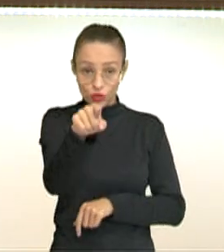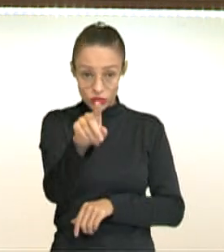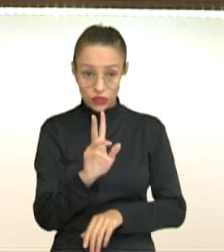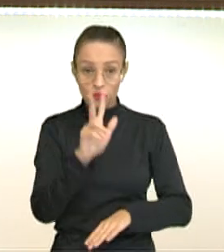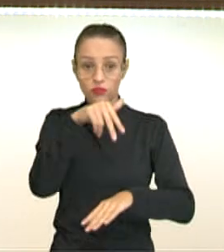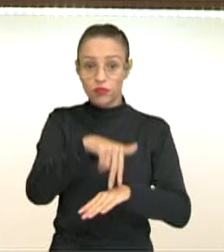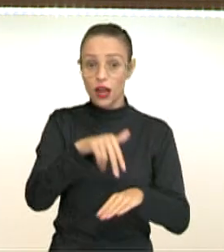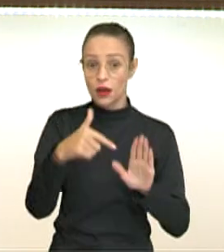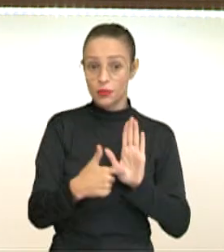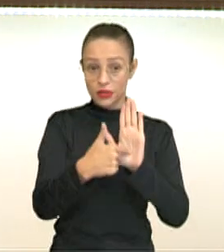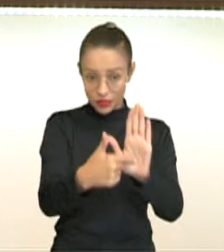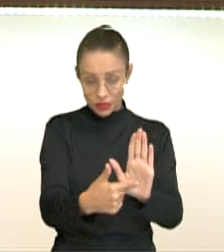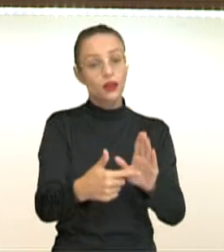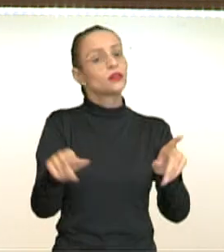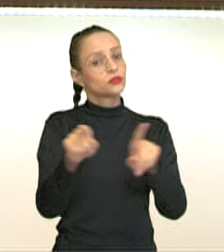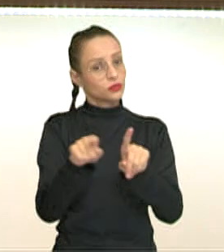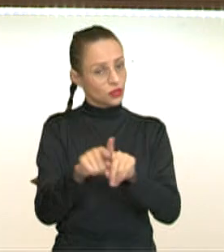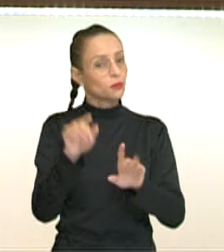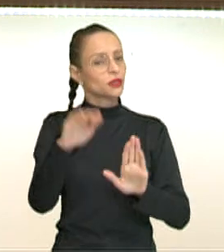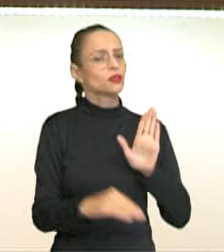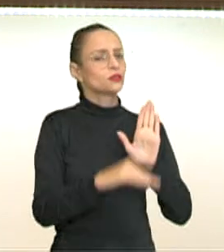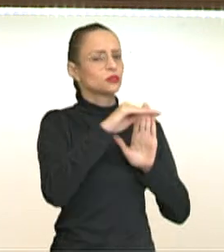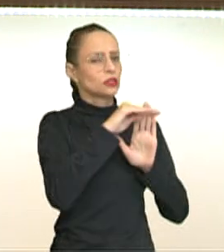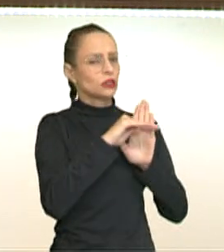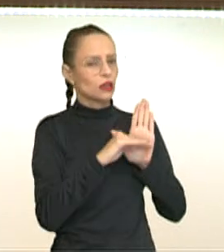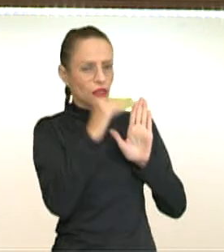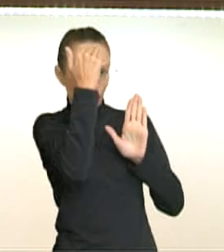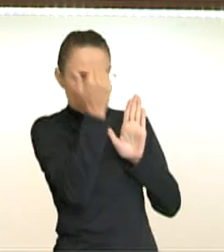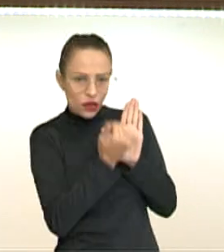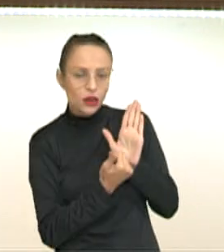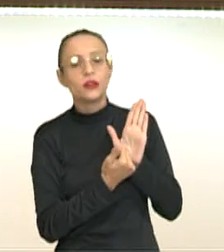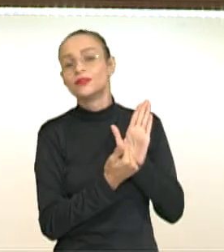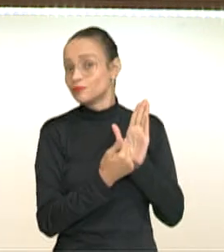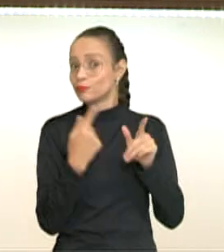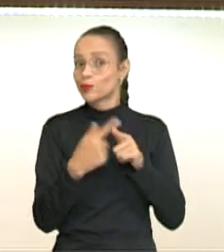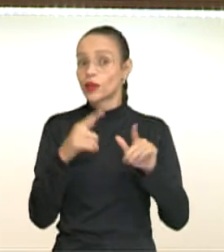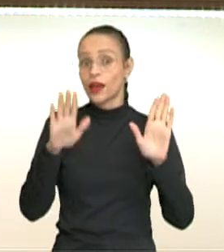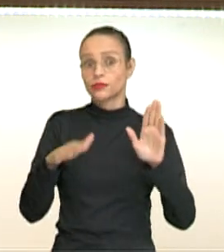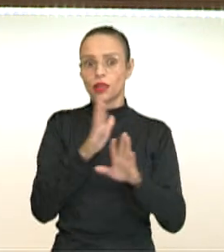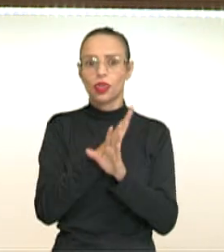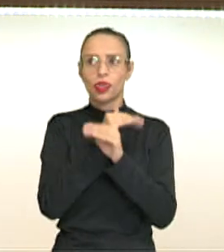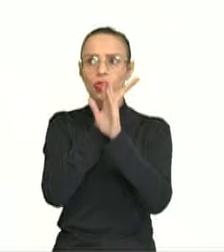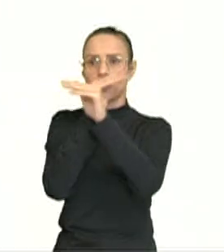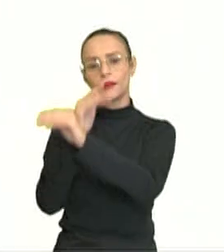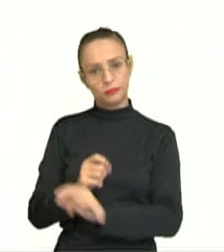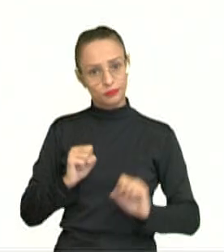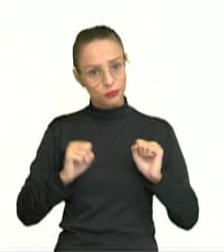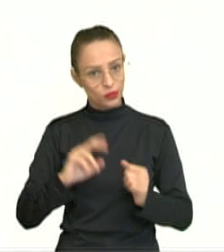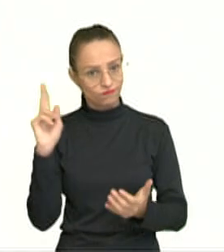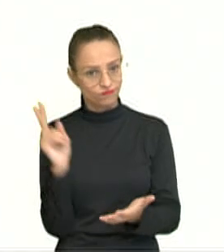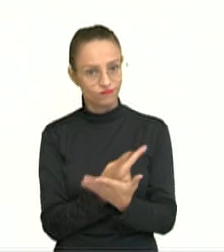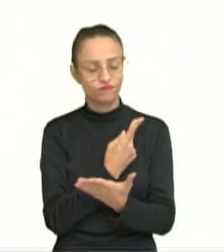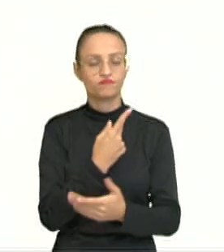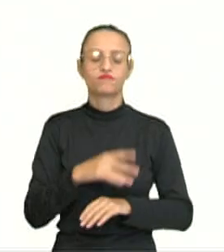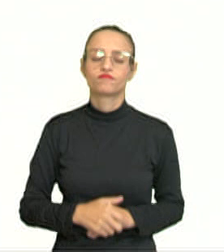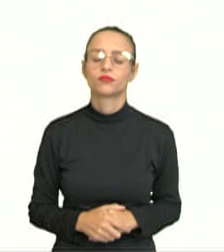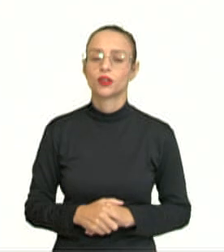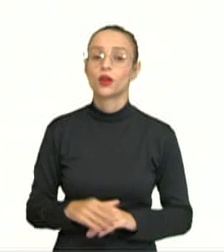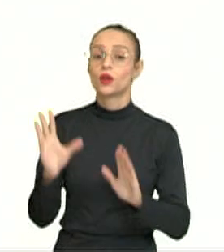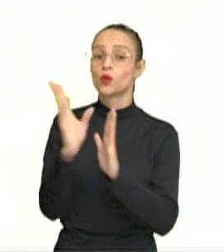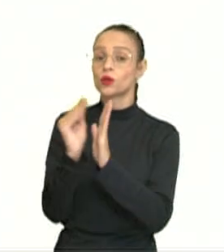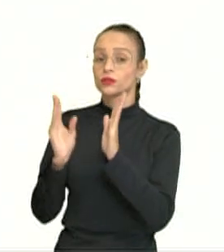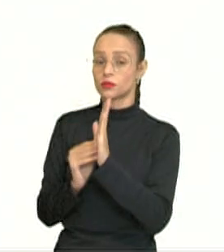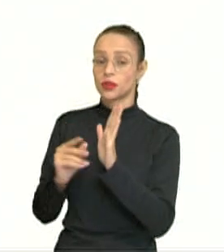oral, deve seguir esses passos, porque senão fica muito fácil de você se perder. Conhecimento prévio.